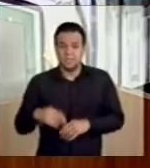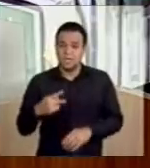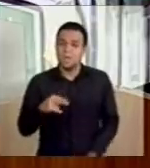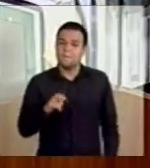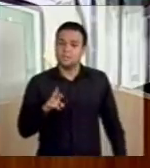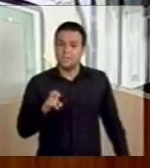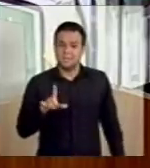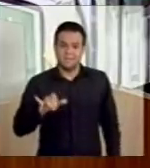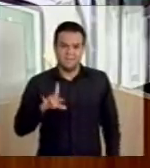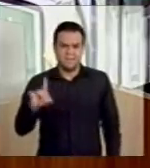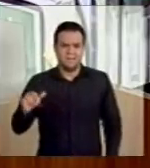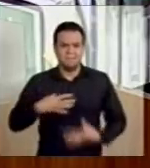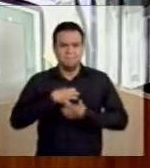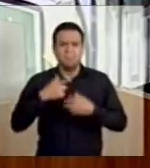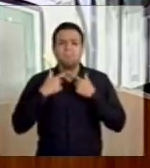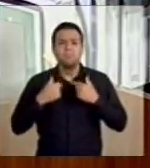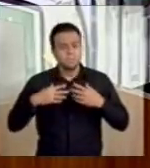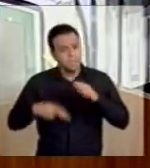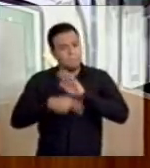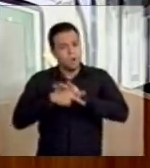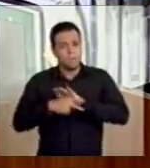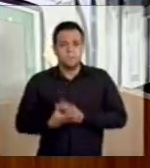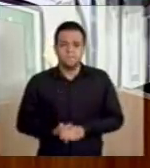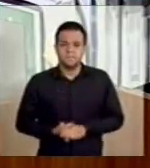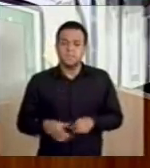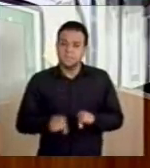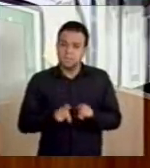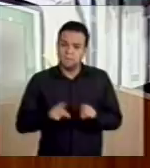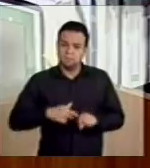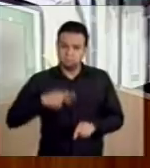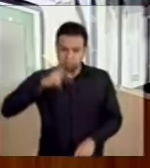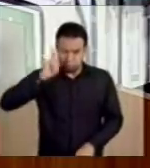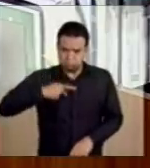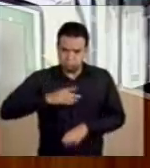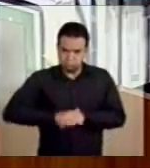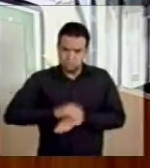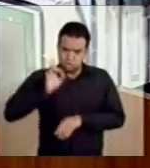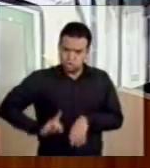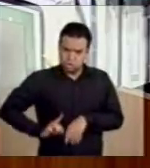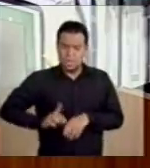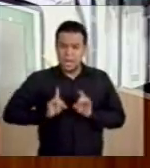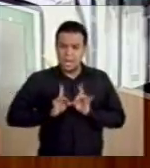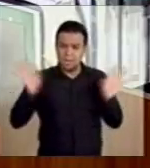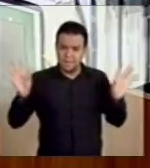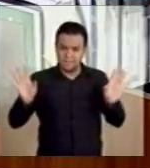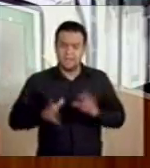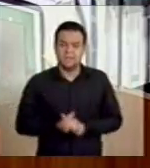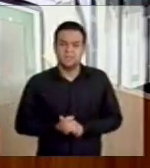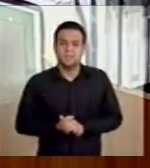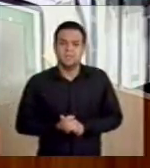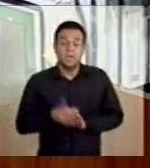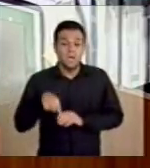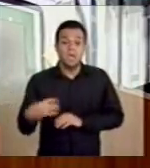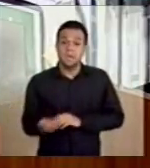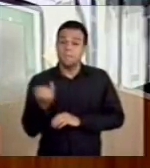personalidade e um dos aspectos básicos de sua autodeterminação, dignidade e liberdade, esse